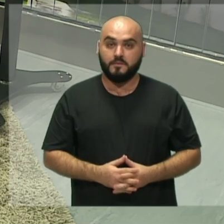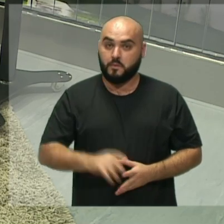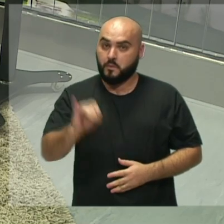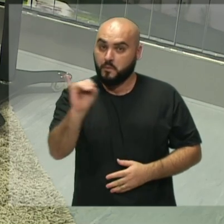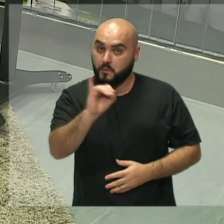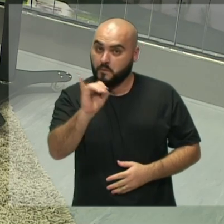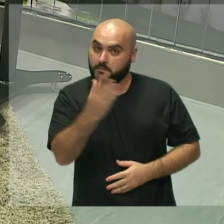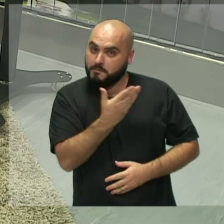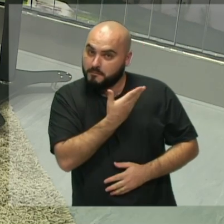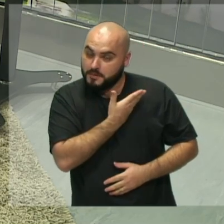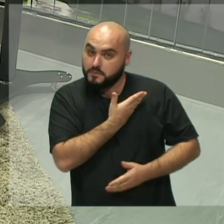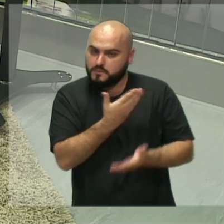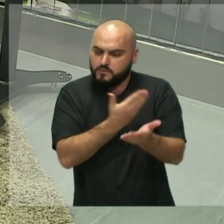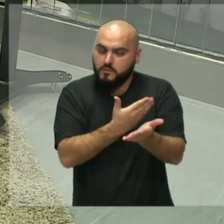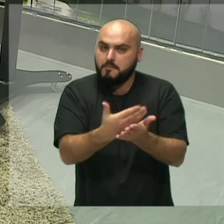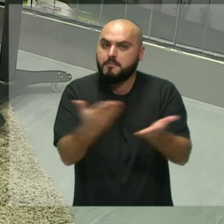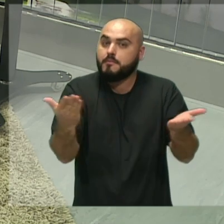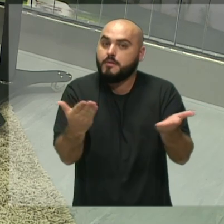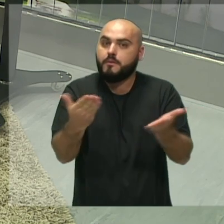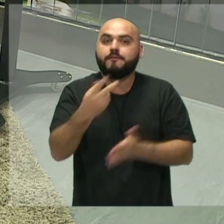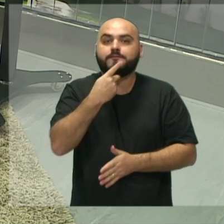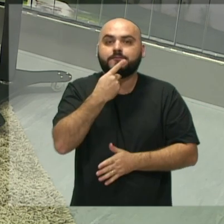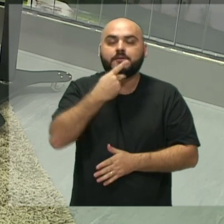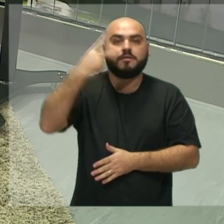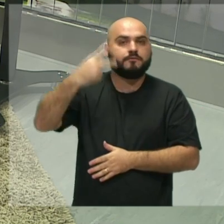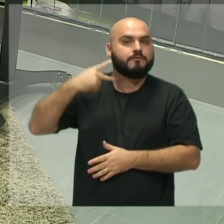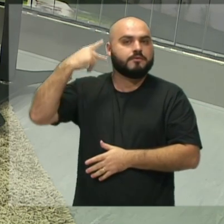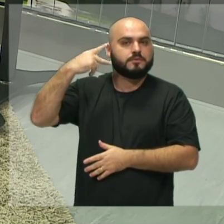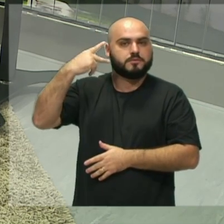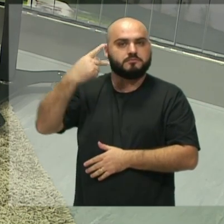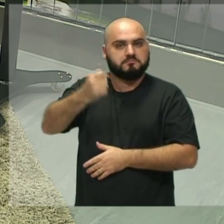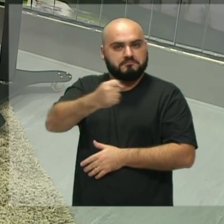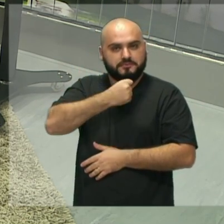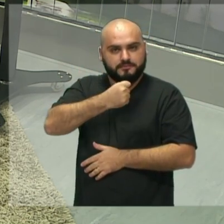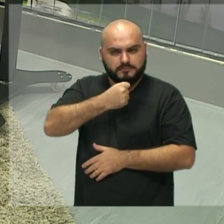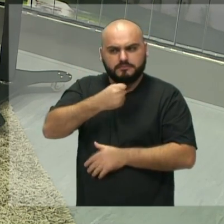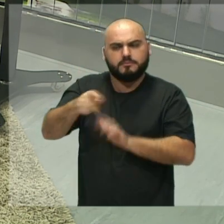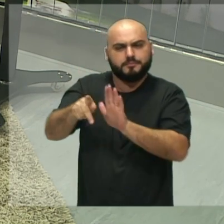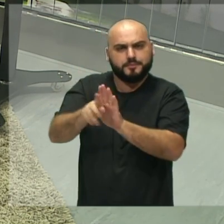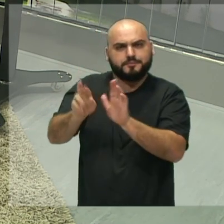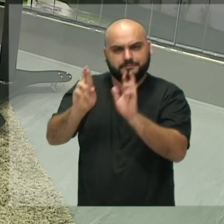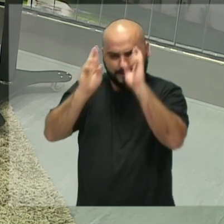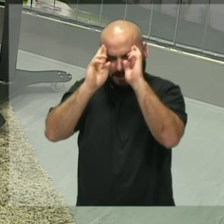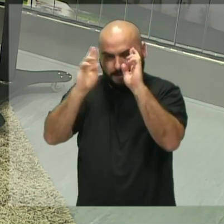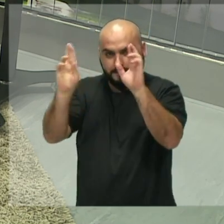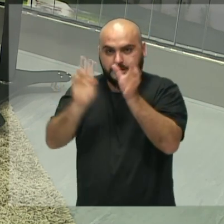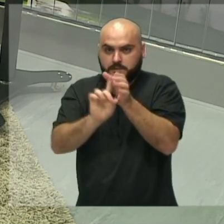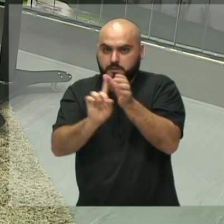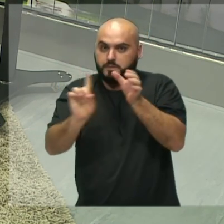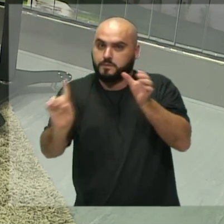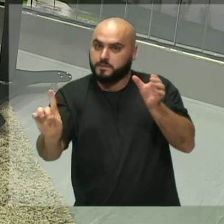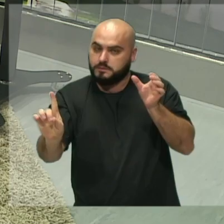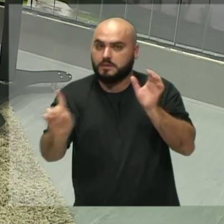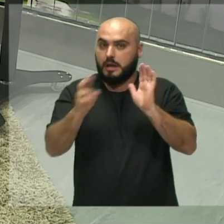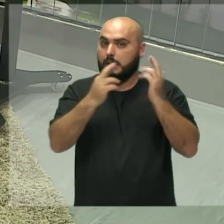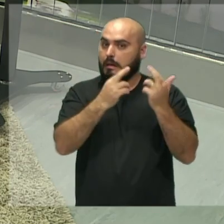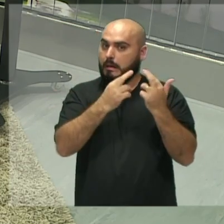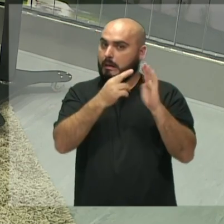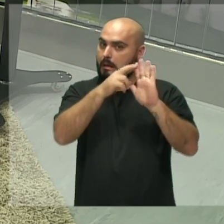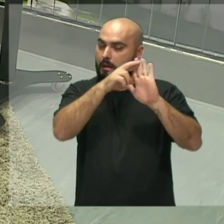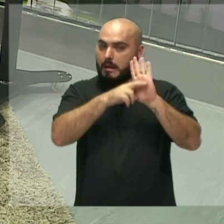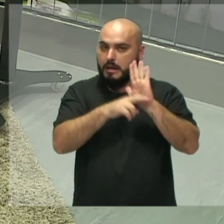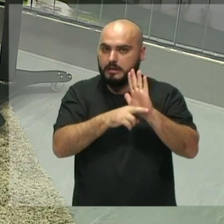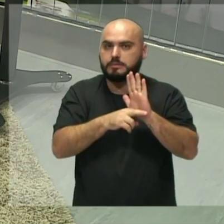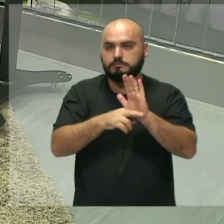Olá, amigos. Começa agora mais um Fala Vereador. E em respeito às medidas de segurança para enfrentamento da Covid-19,